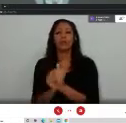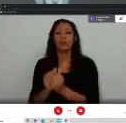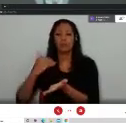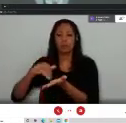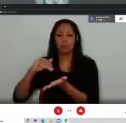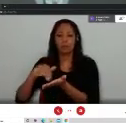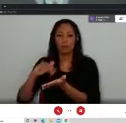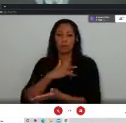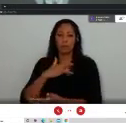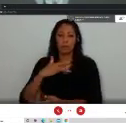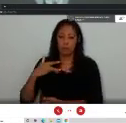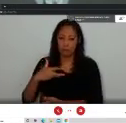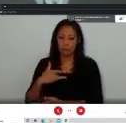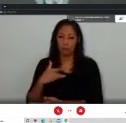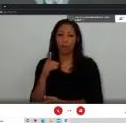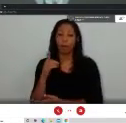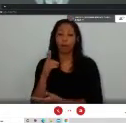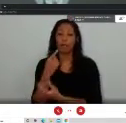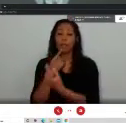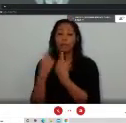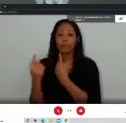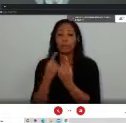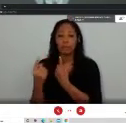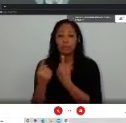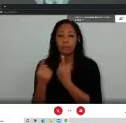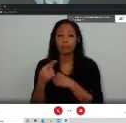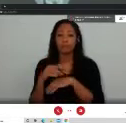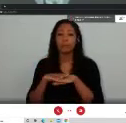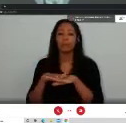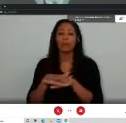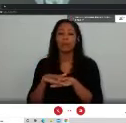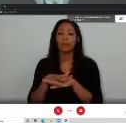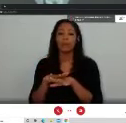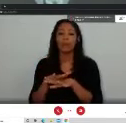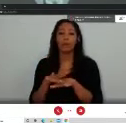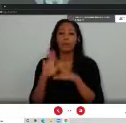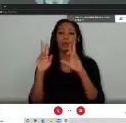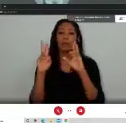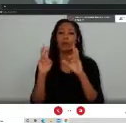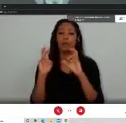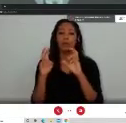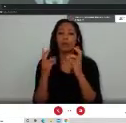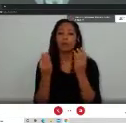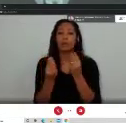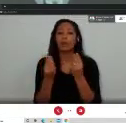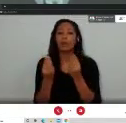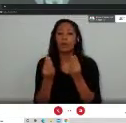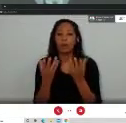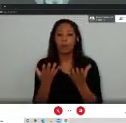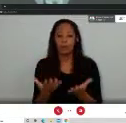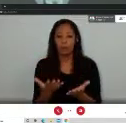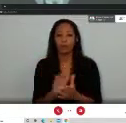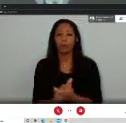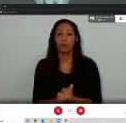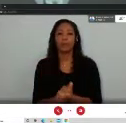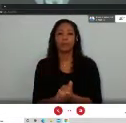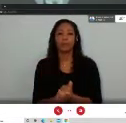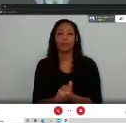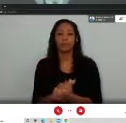também discutimos a questão de como está sendo colhido a questão do